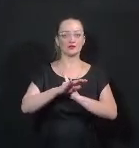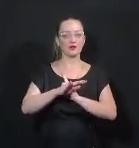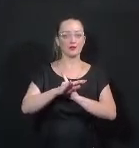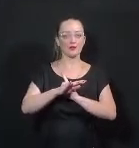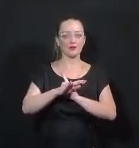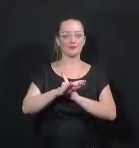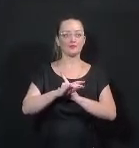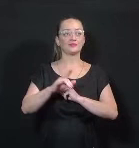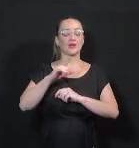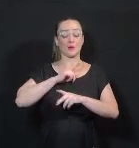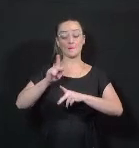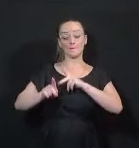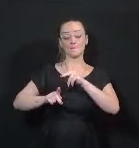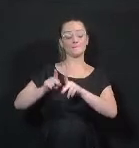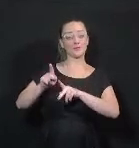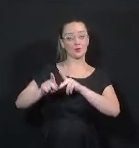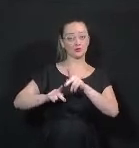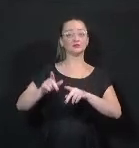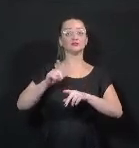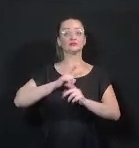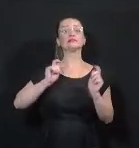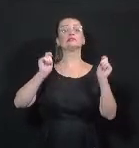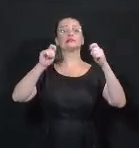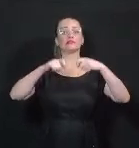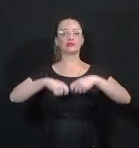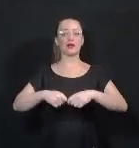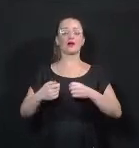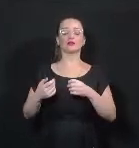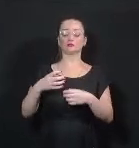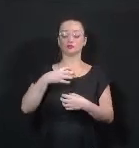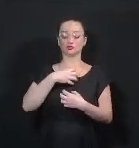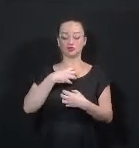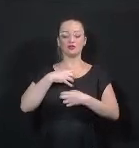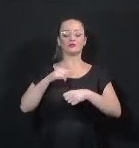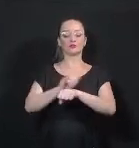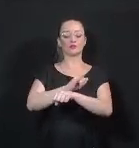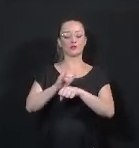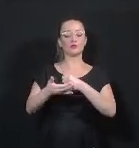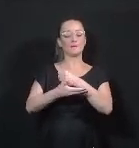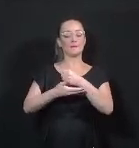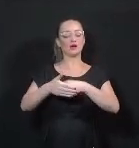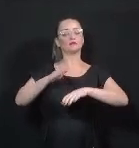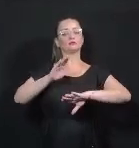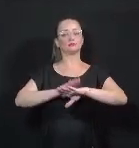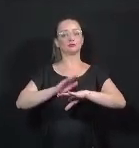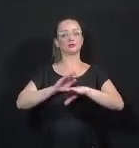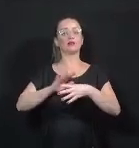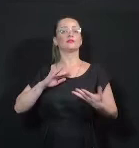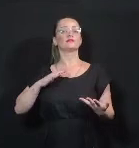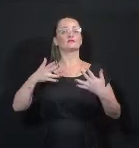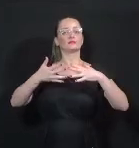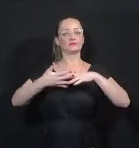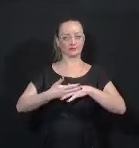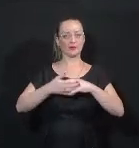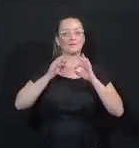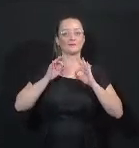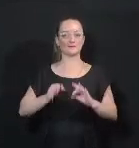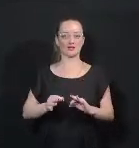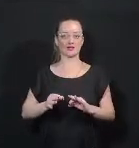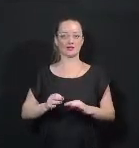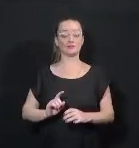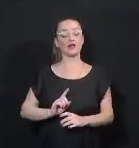a população tem condições básicas para o exercício da cidadania, esta